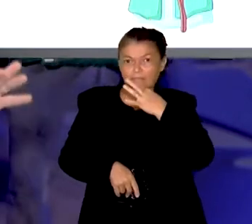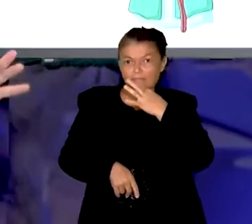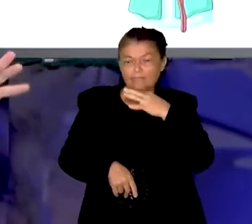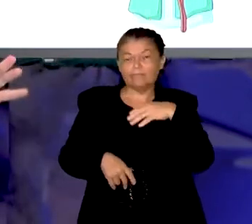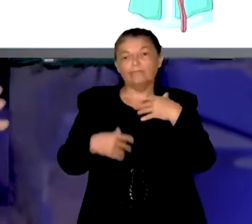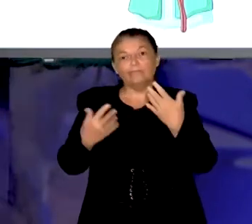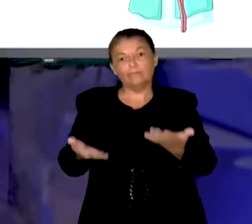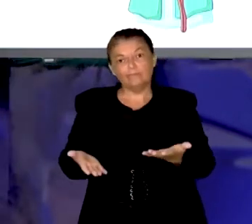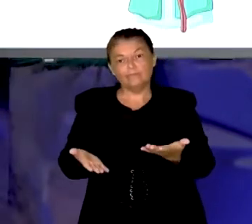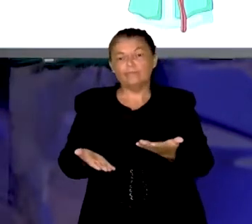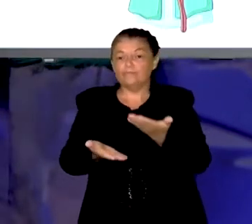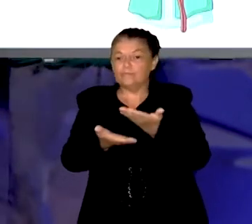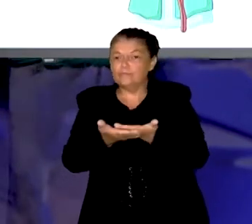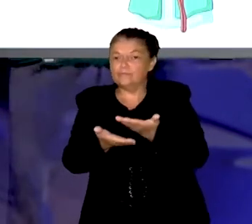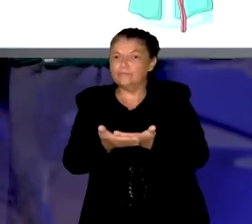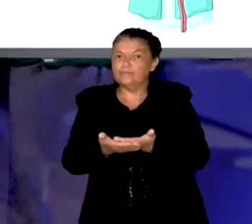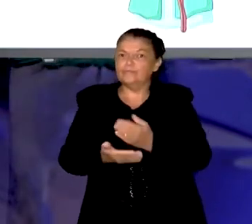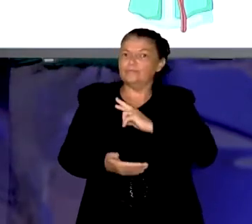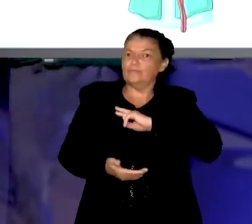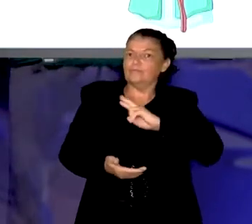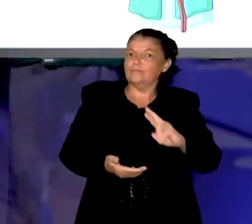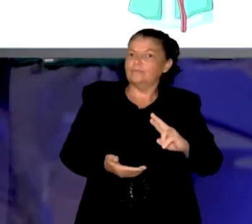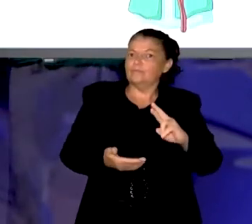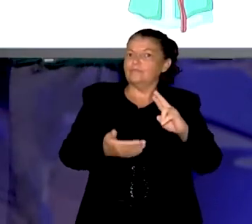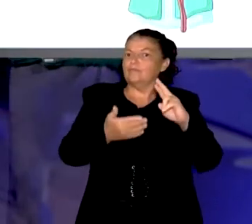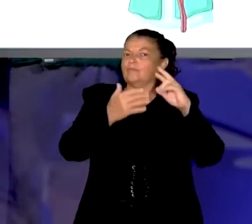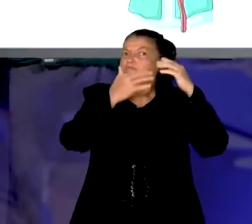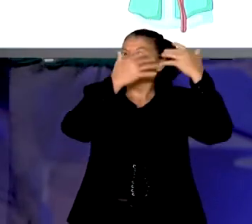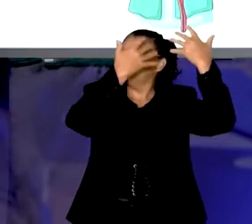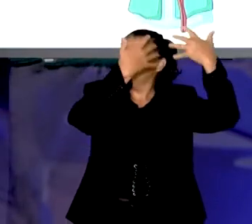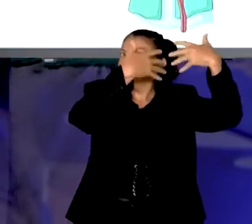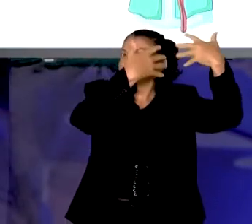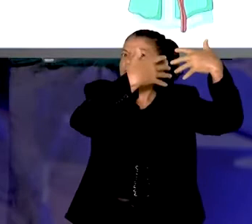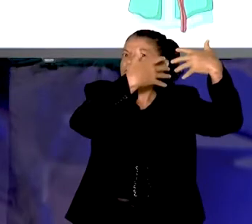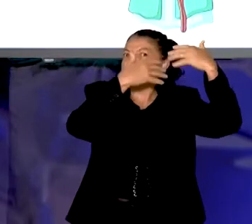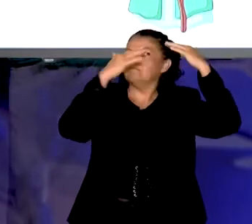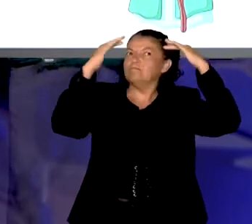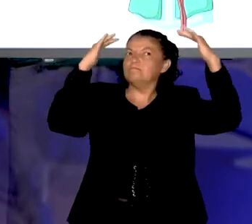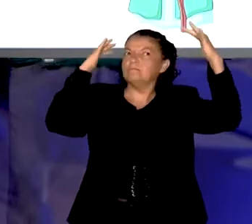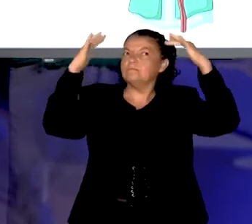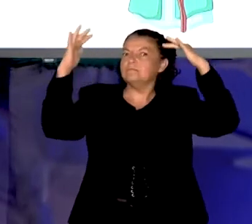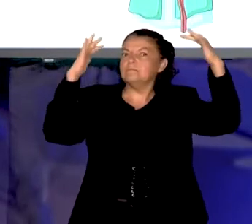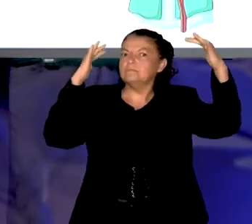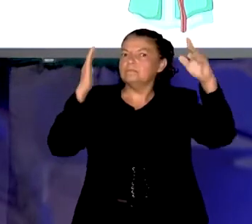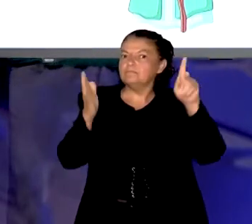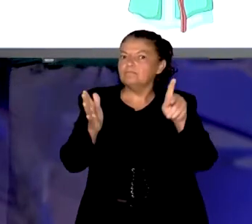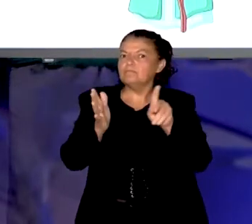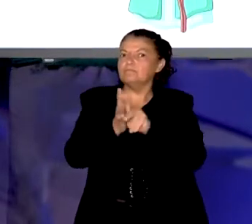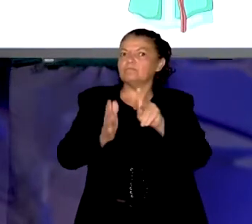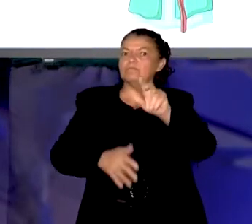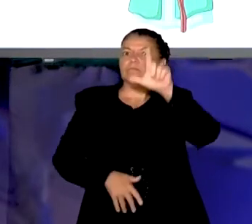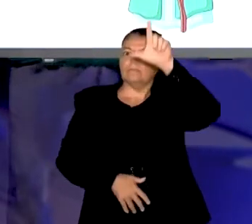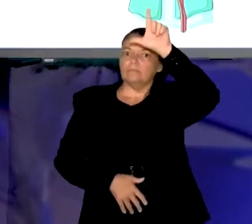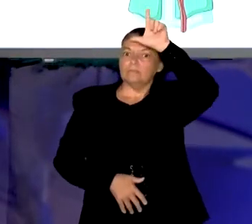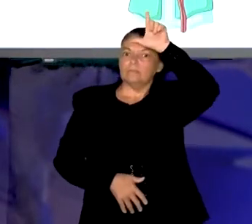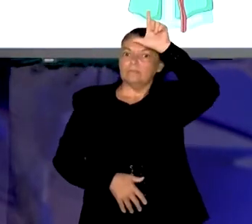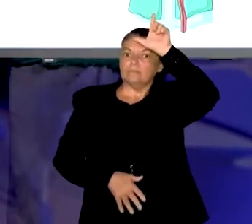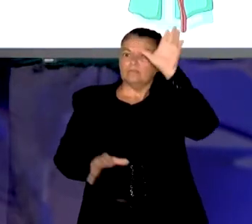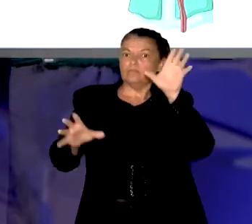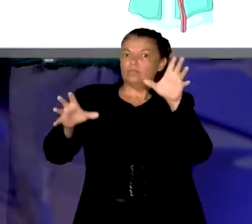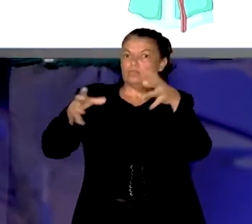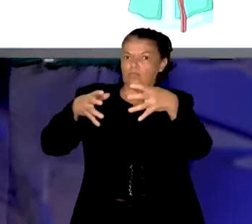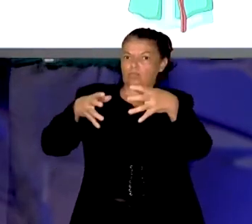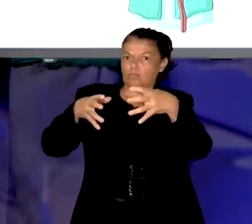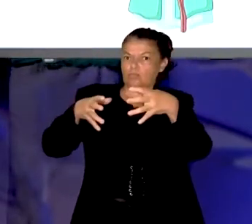na aula de ensino religioso, nós vamos refletir um pouco falando sobre a questão das lideranças religiosas.